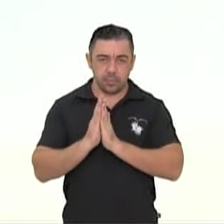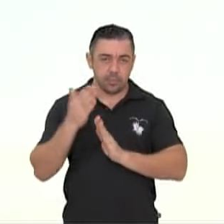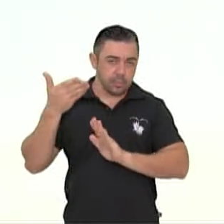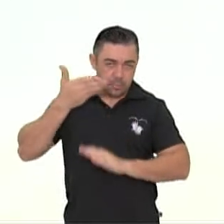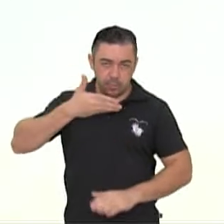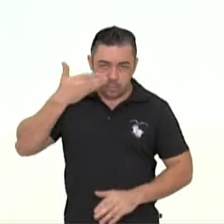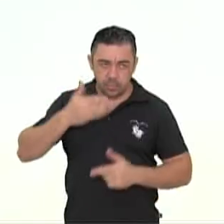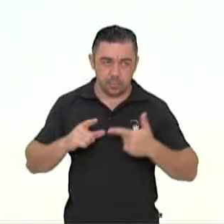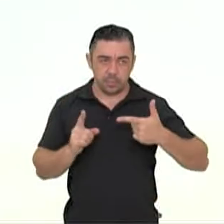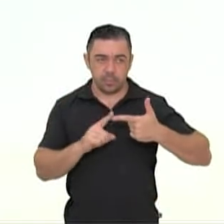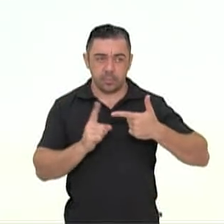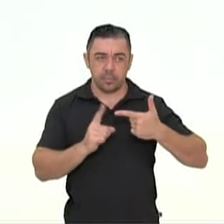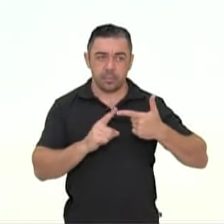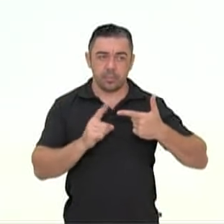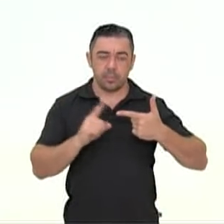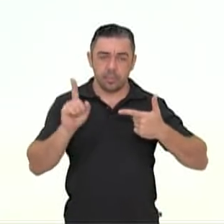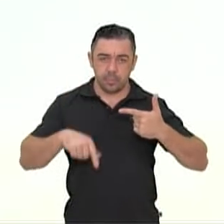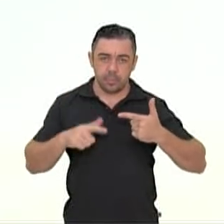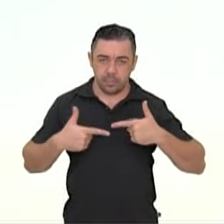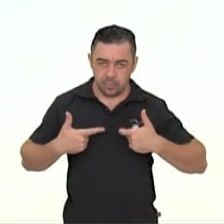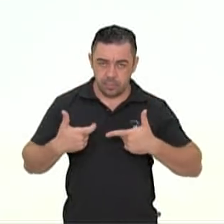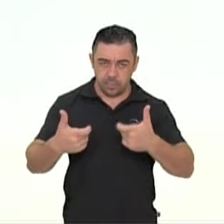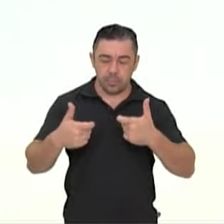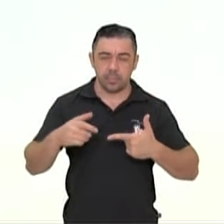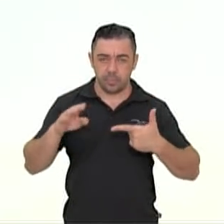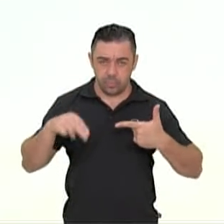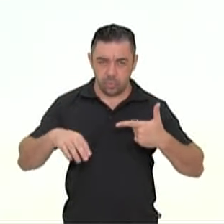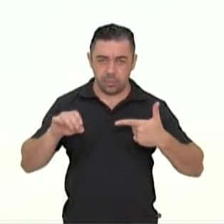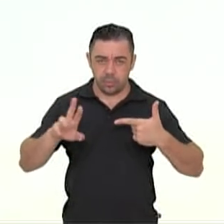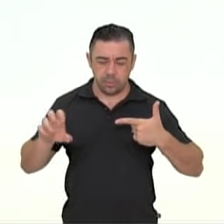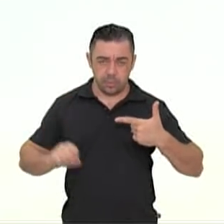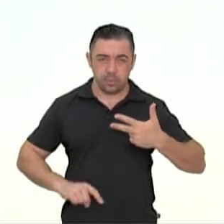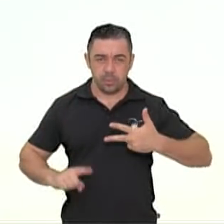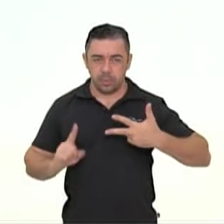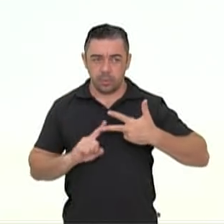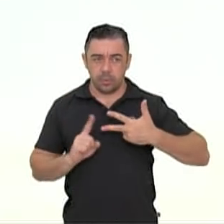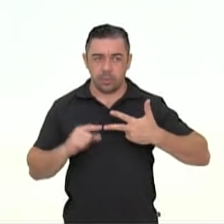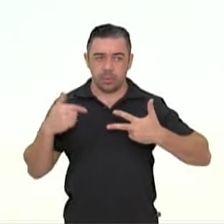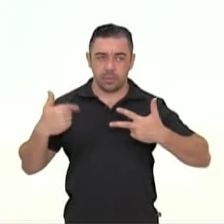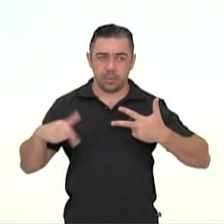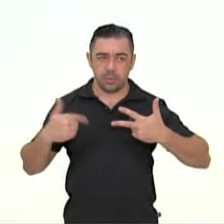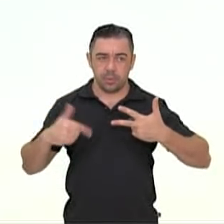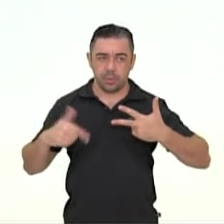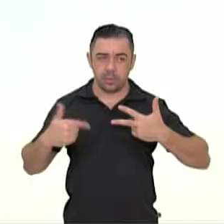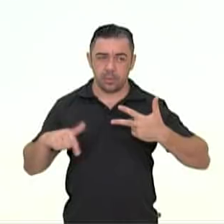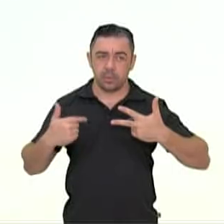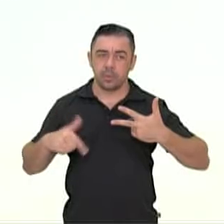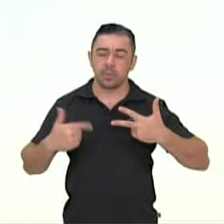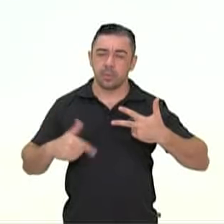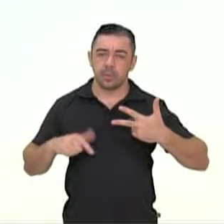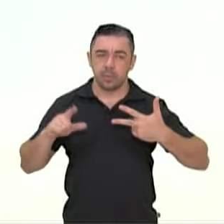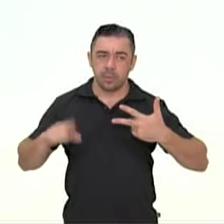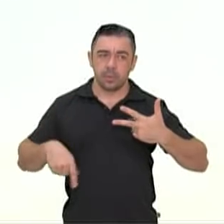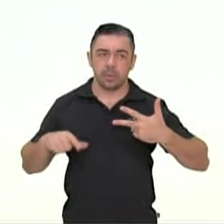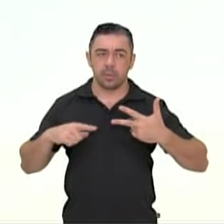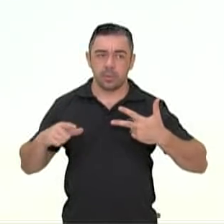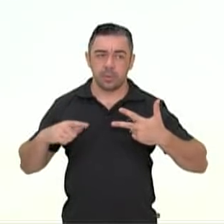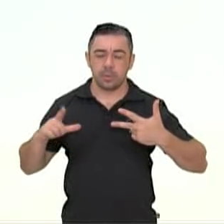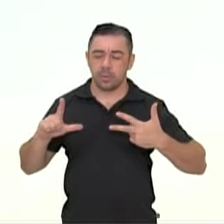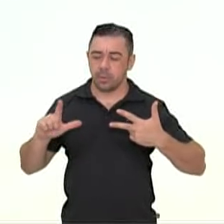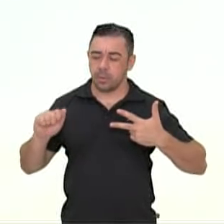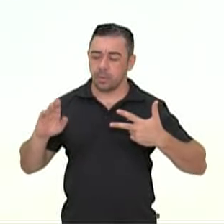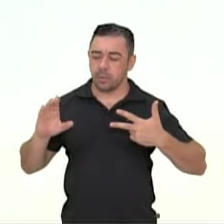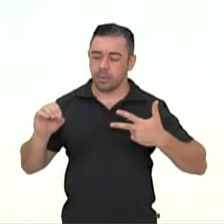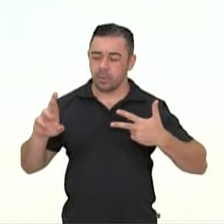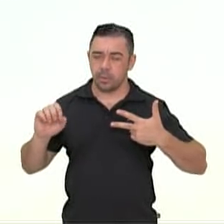oratores, os nobres, os que guerreiam, e os trabalhadores, os laboratores, que também em latim